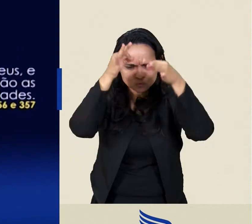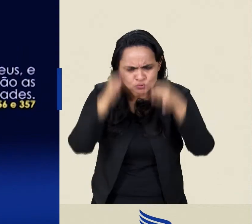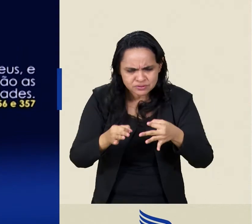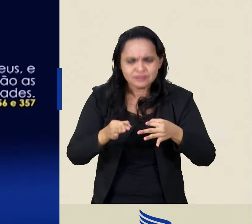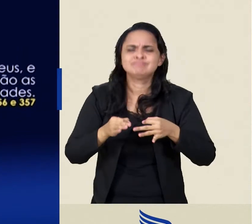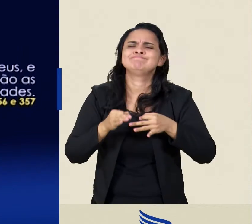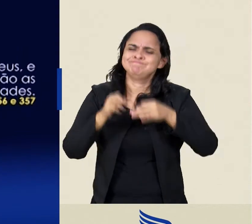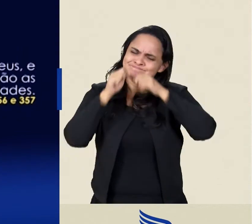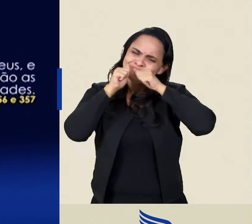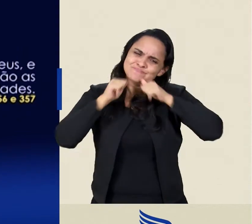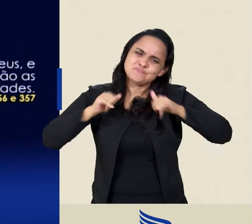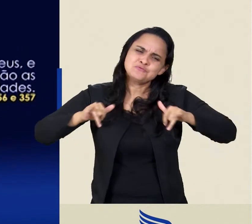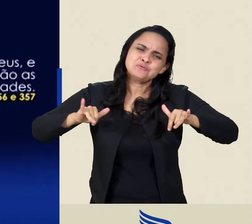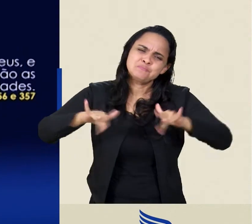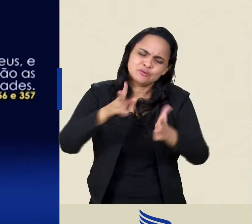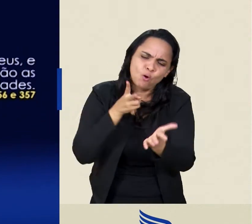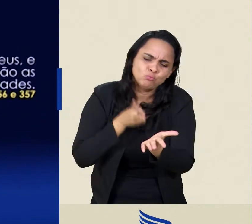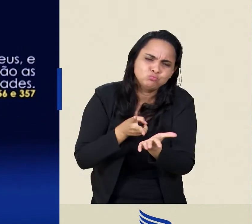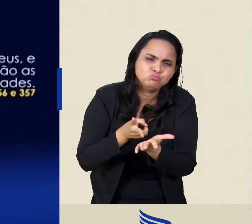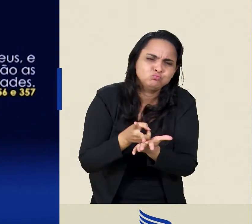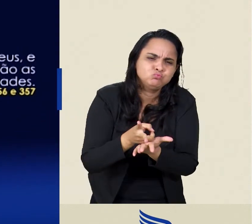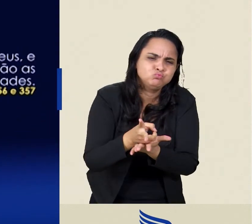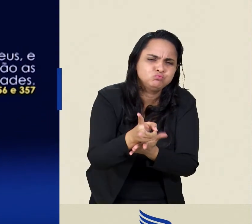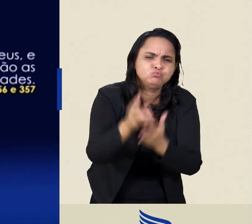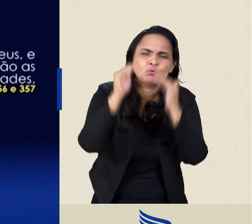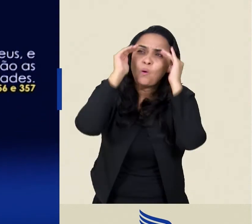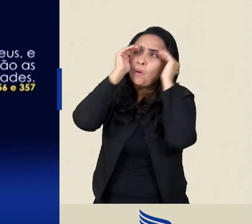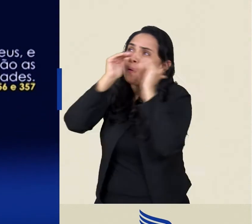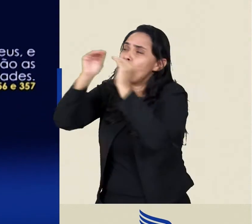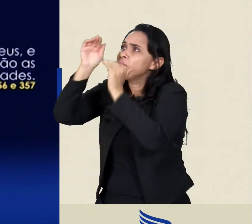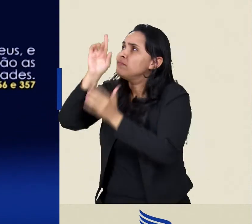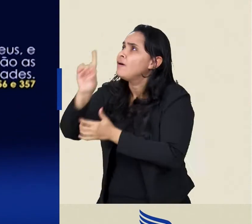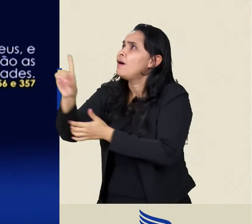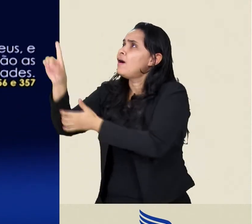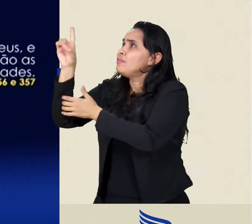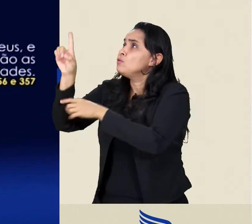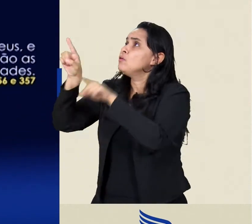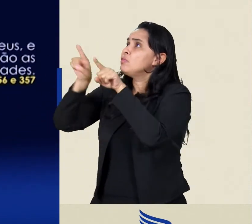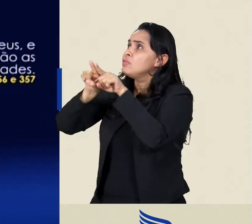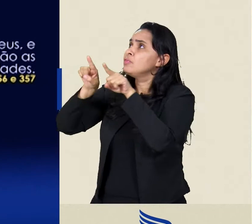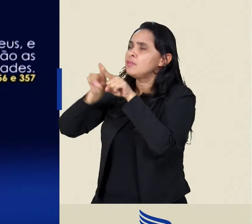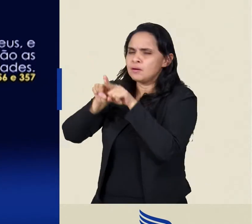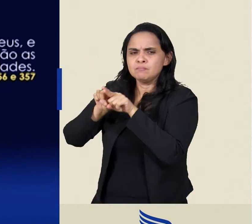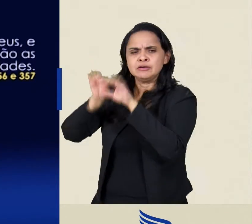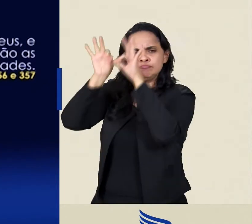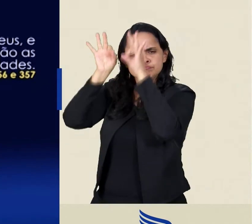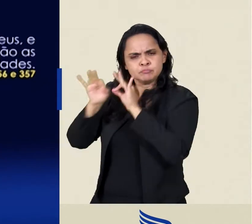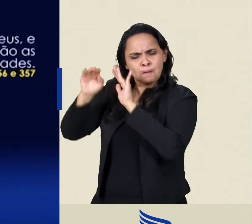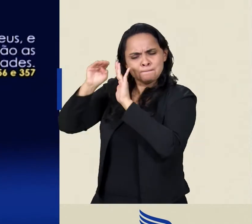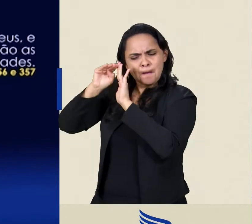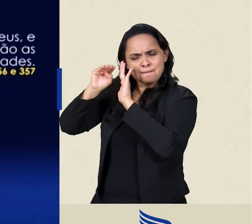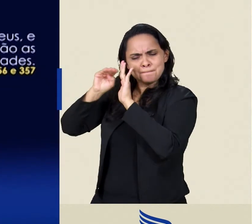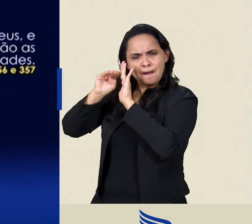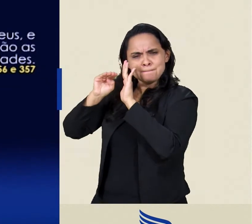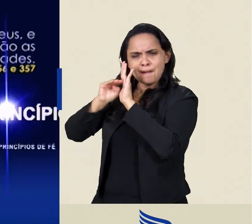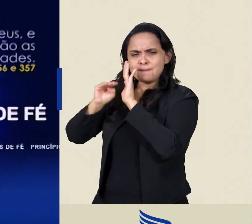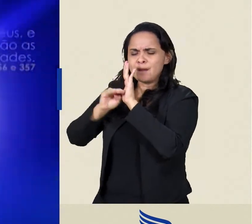matrimonial inteligentemente, no temor de Deus e tomando em devida consideração as